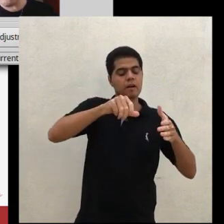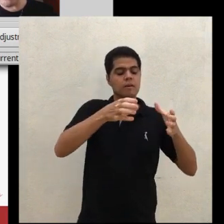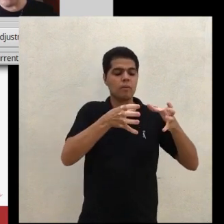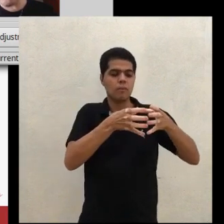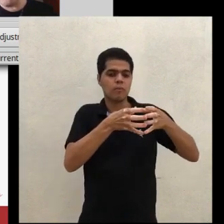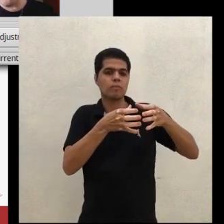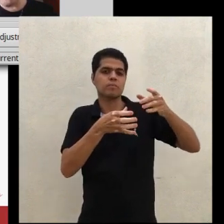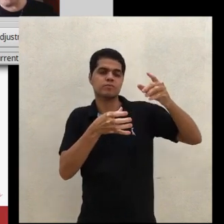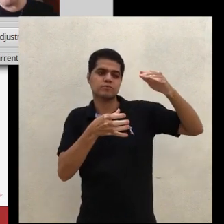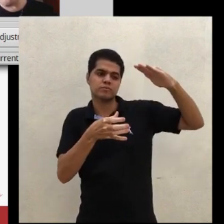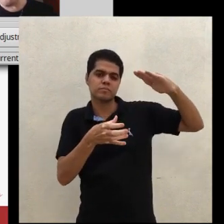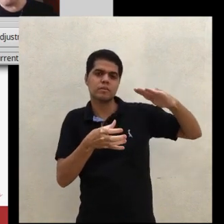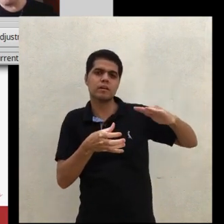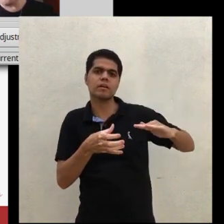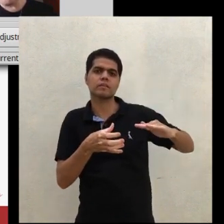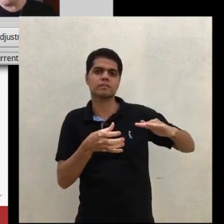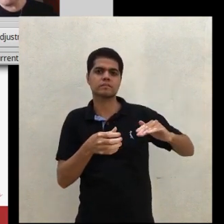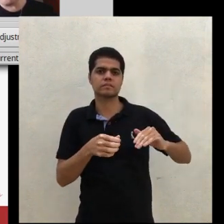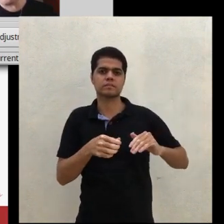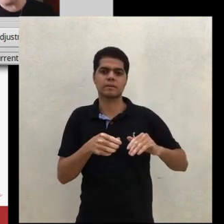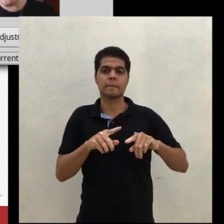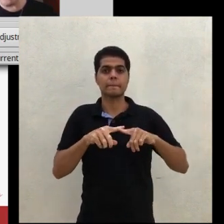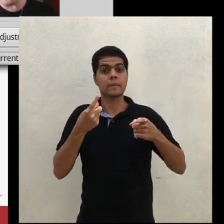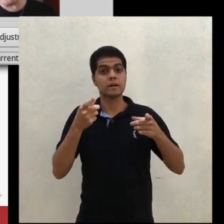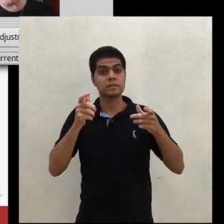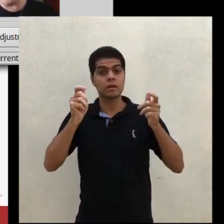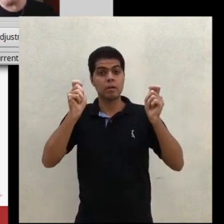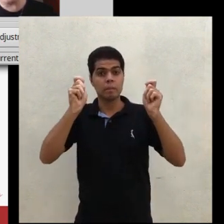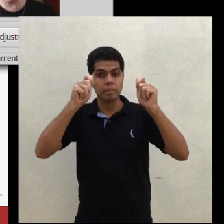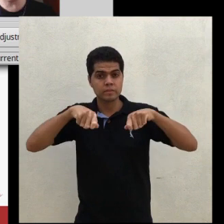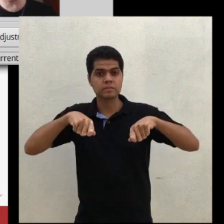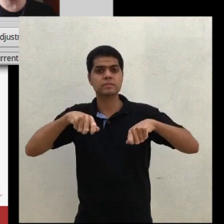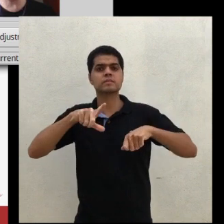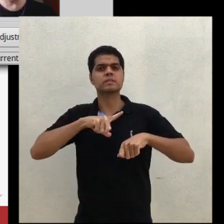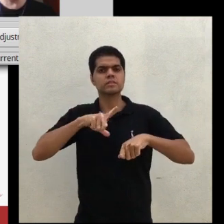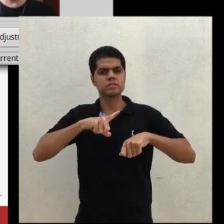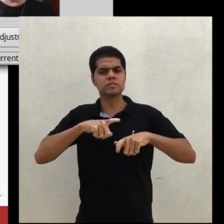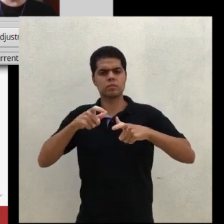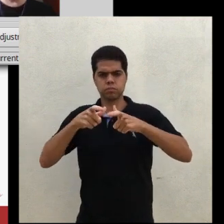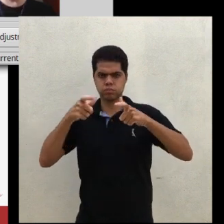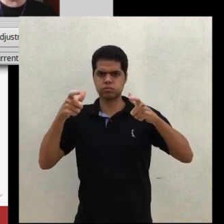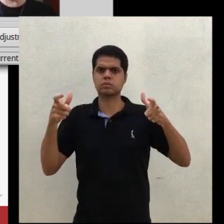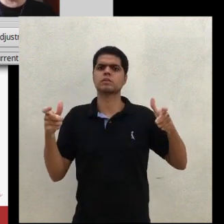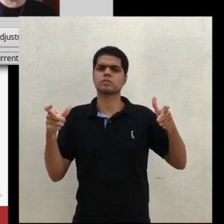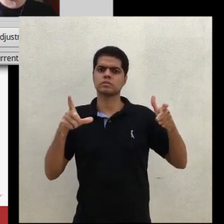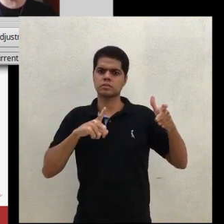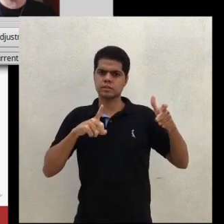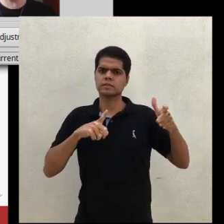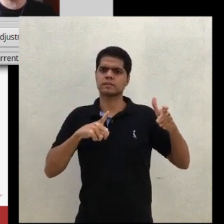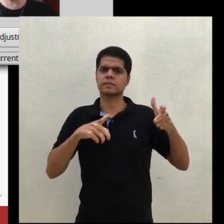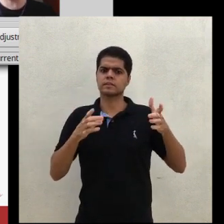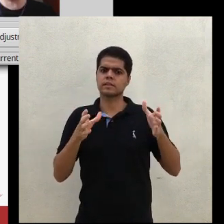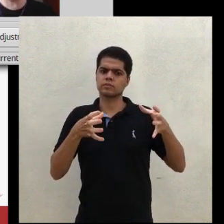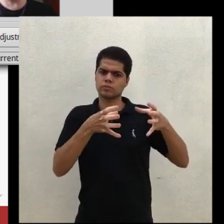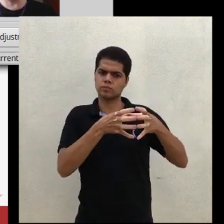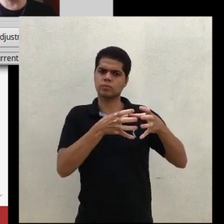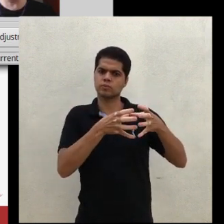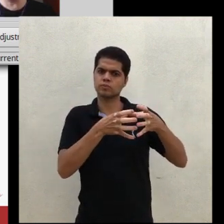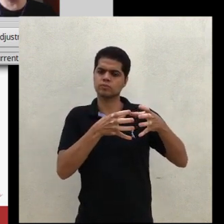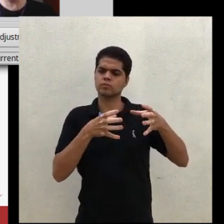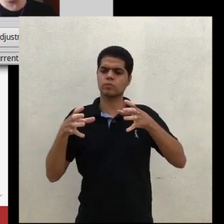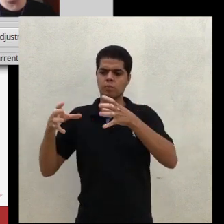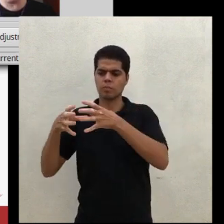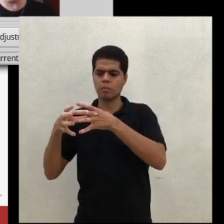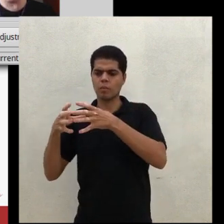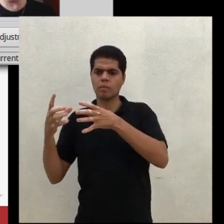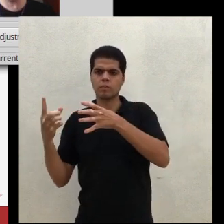probabilidade muito grande de pertencer ao conjunto aqui de pessoas altas. Então eu tenho aqui uma função que descreve o grau